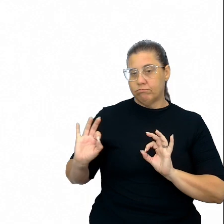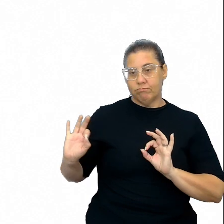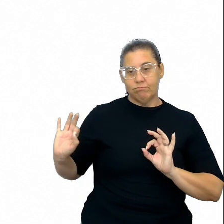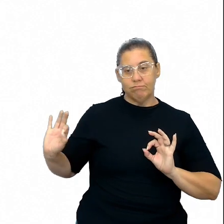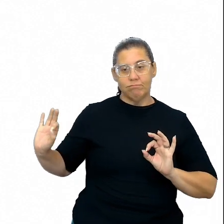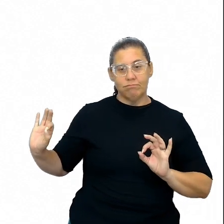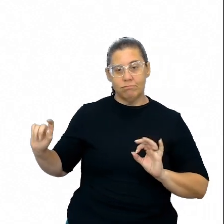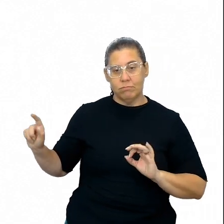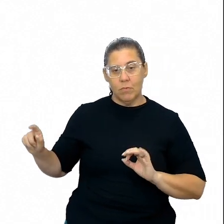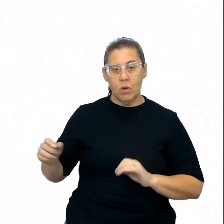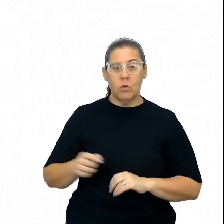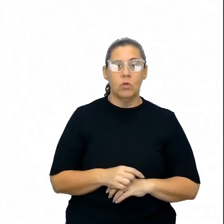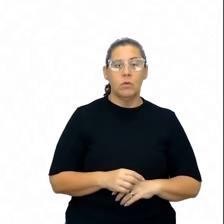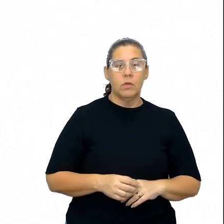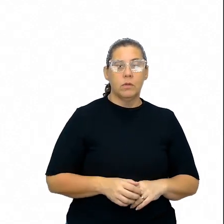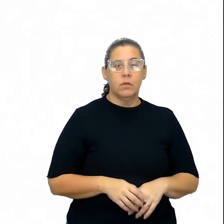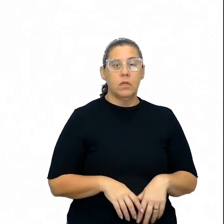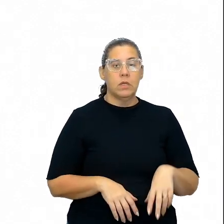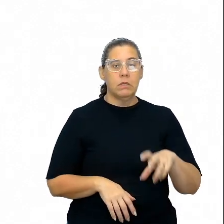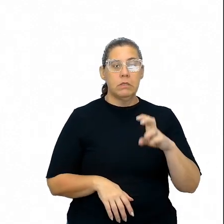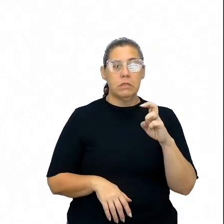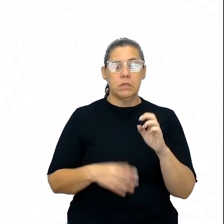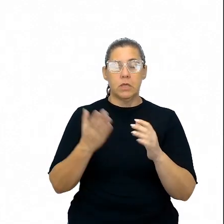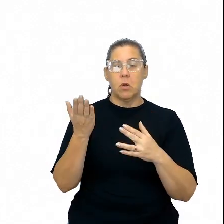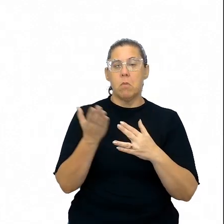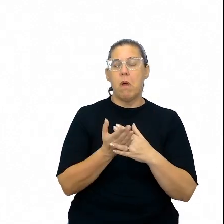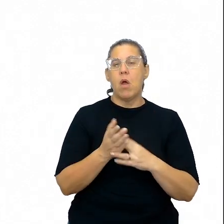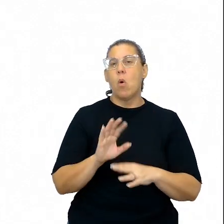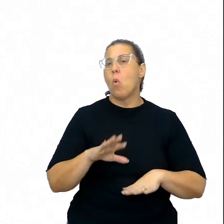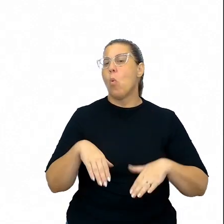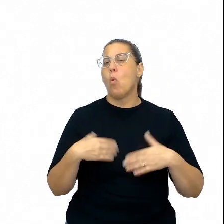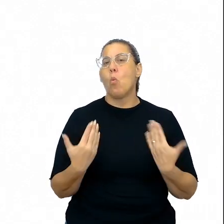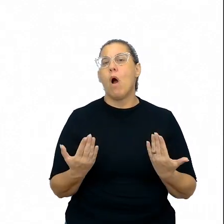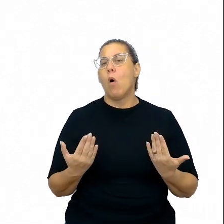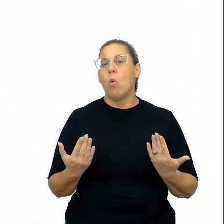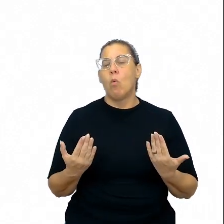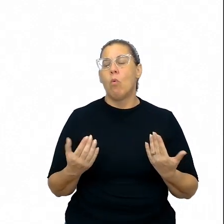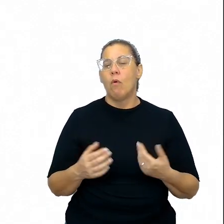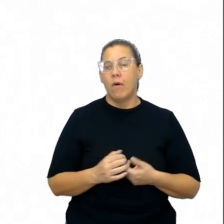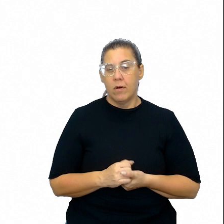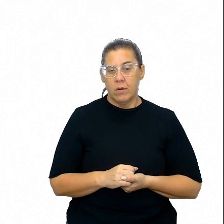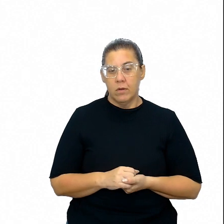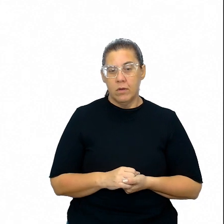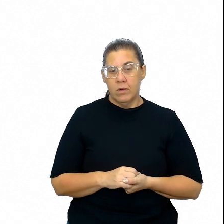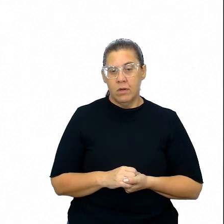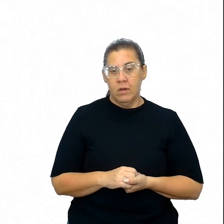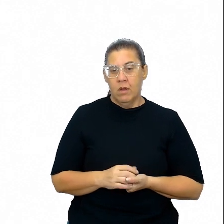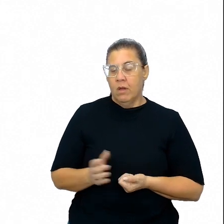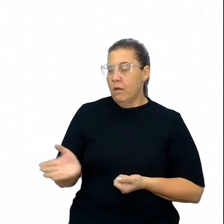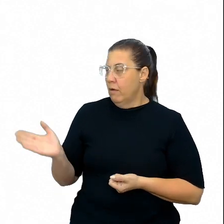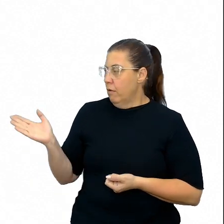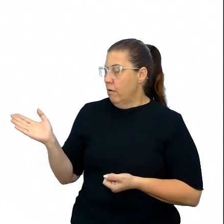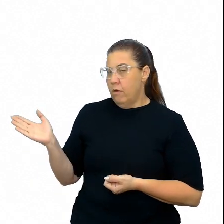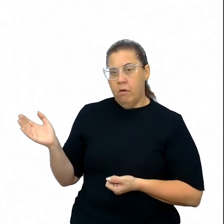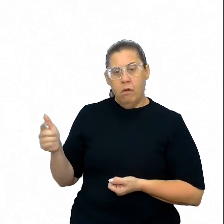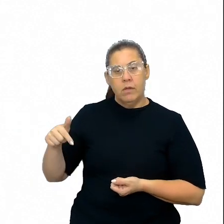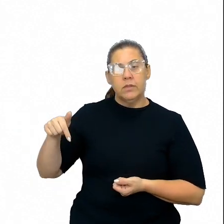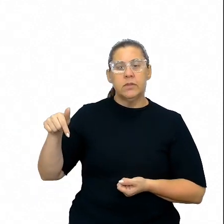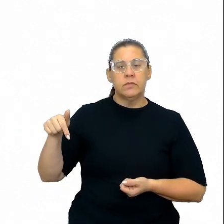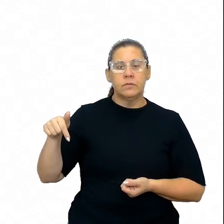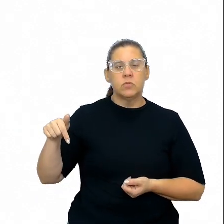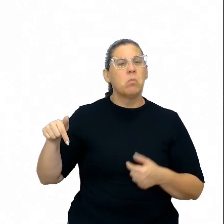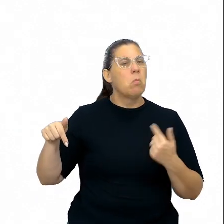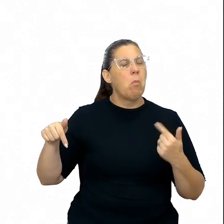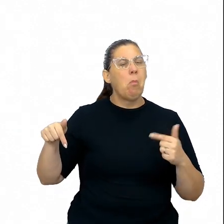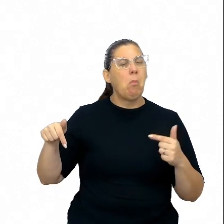número 5 meios está localizado entre quais números inteiros? O aluno colocou 7. Por que ele colocou 7,